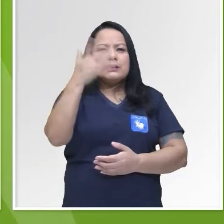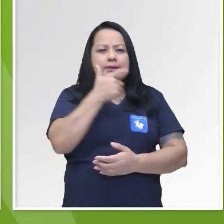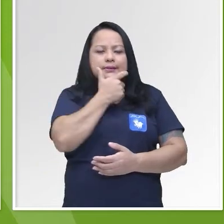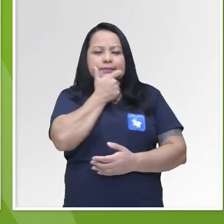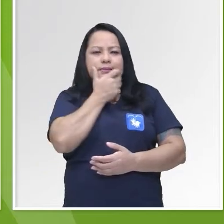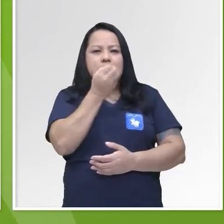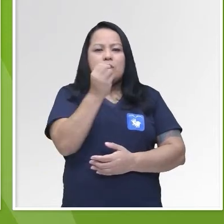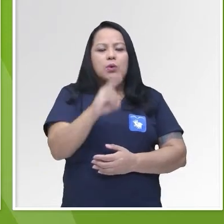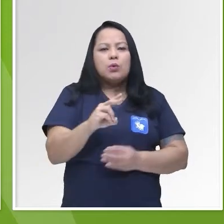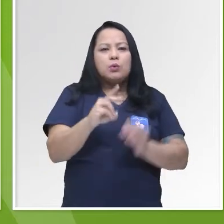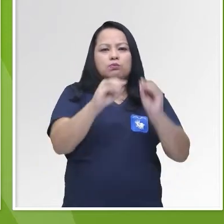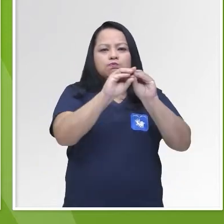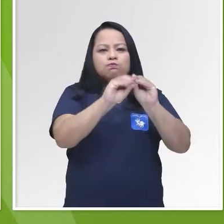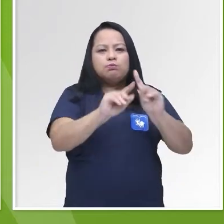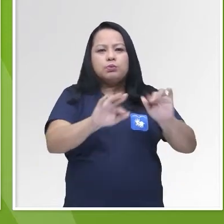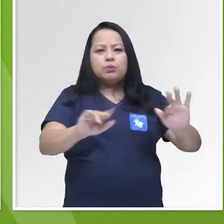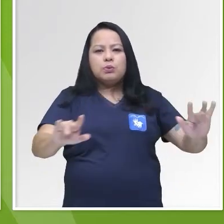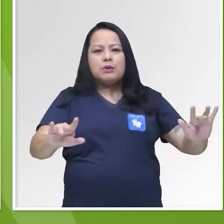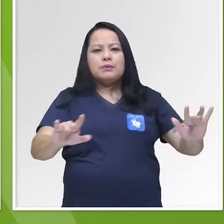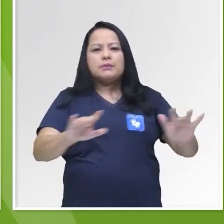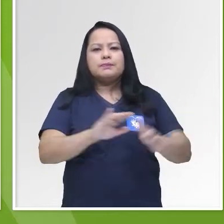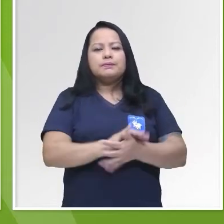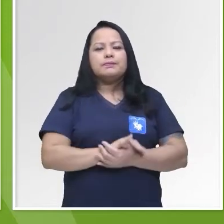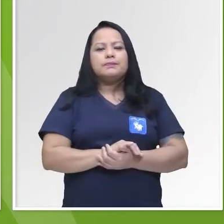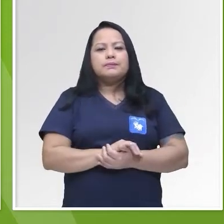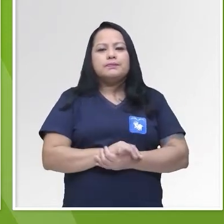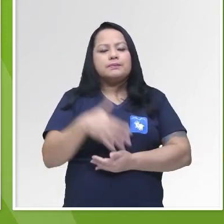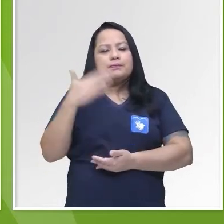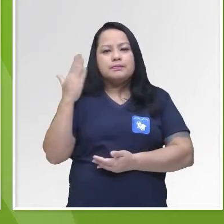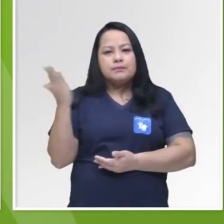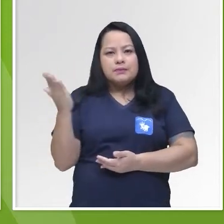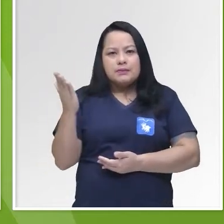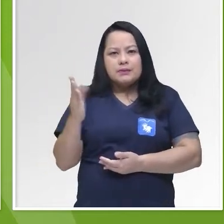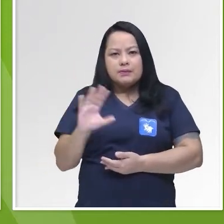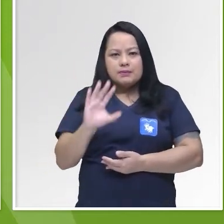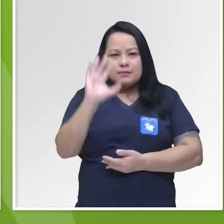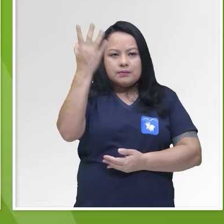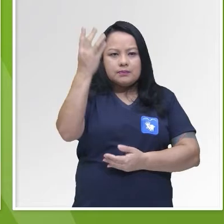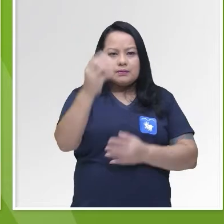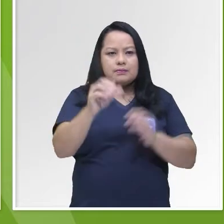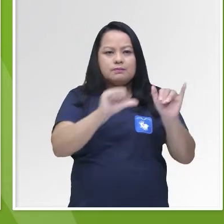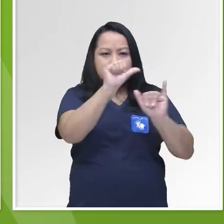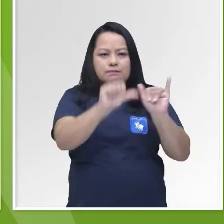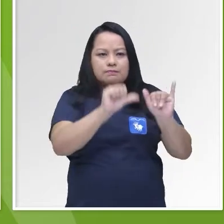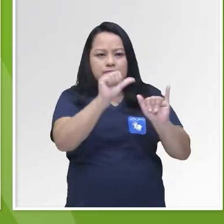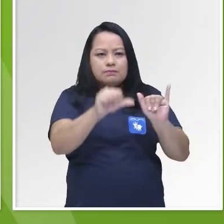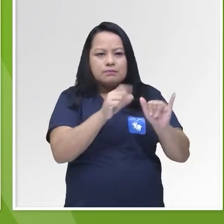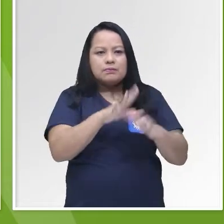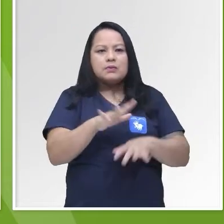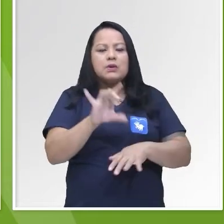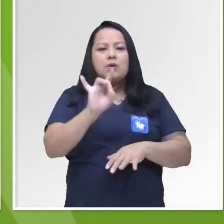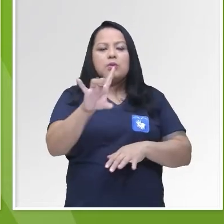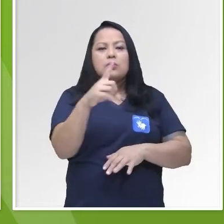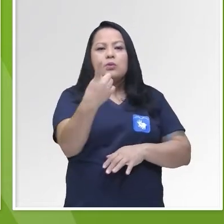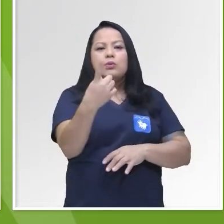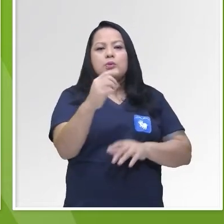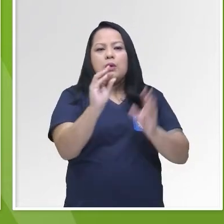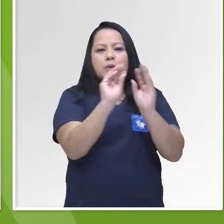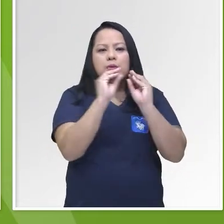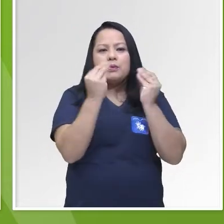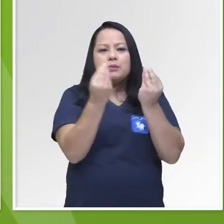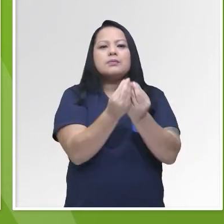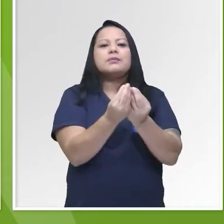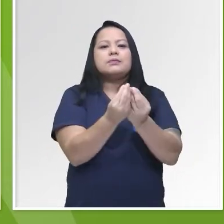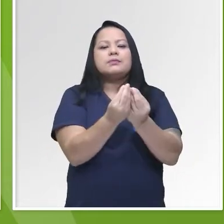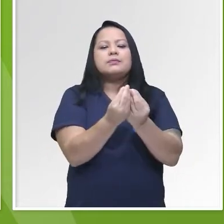ou decomposição. Nessa reação, uma única substância,